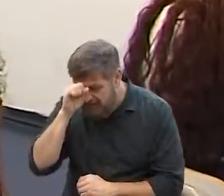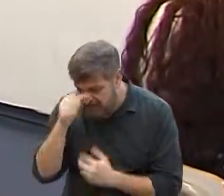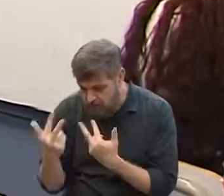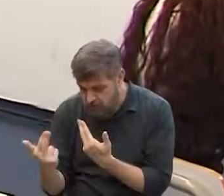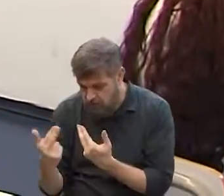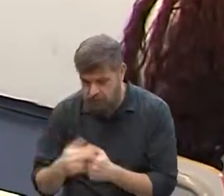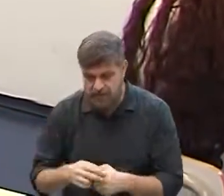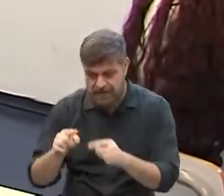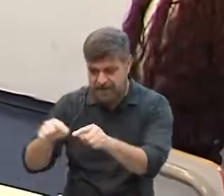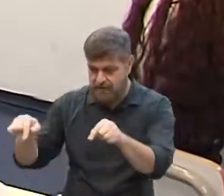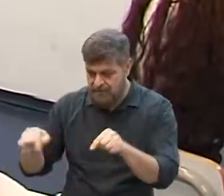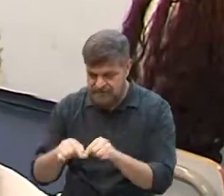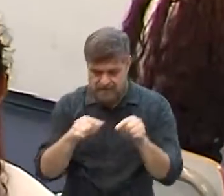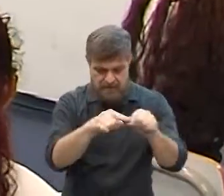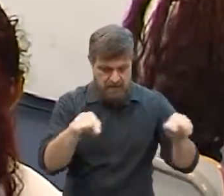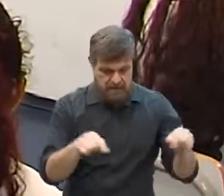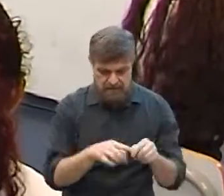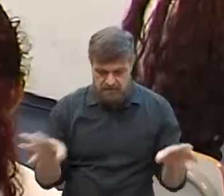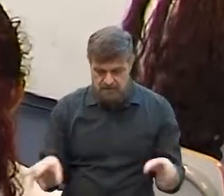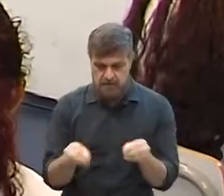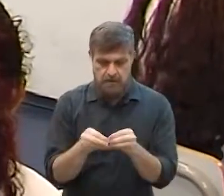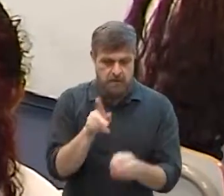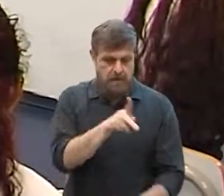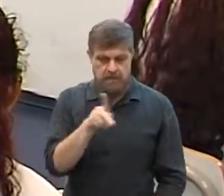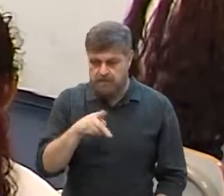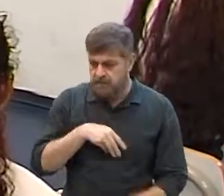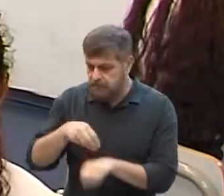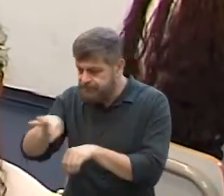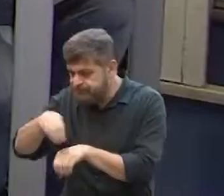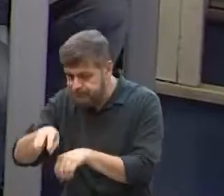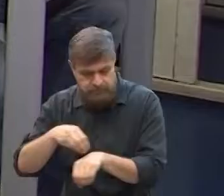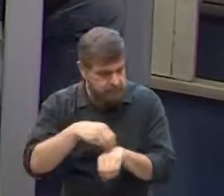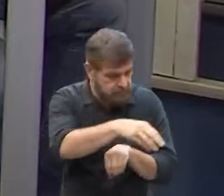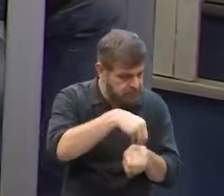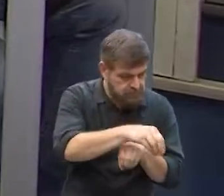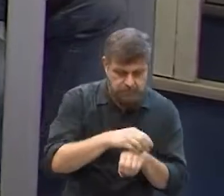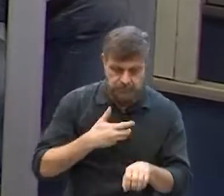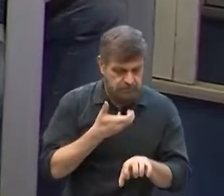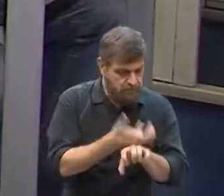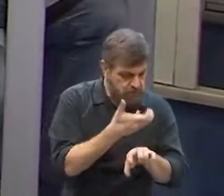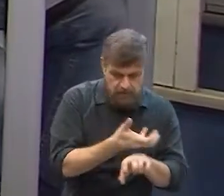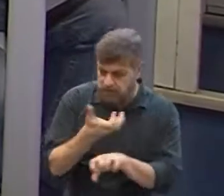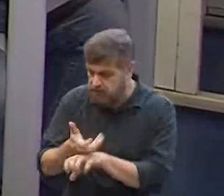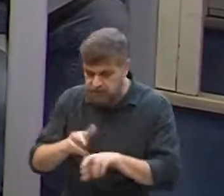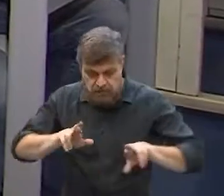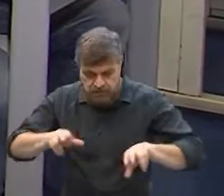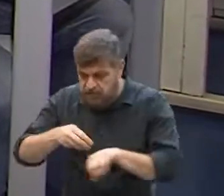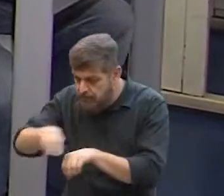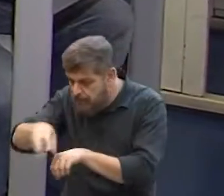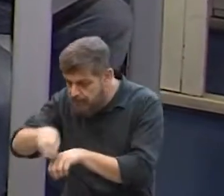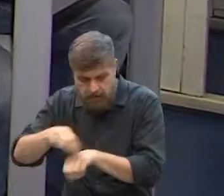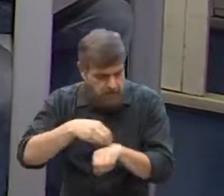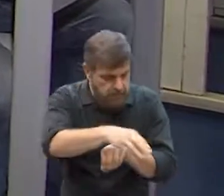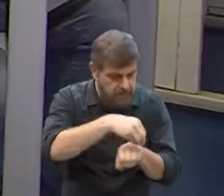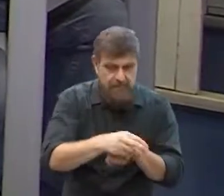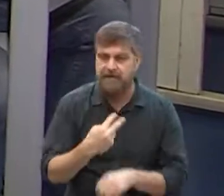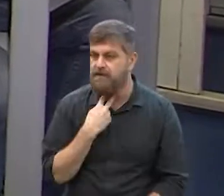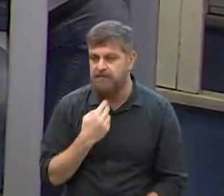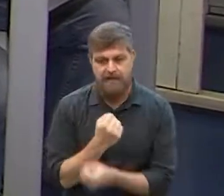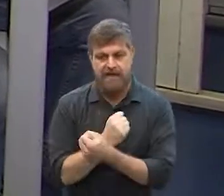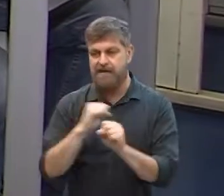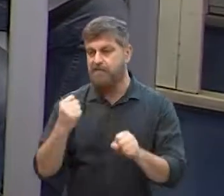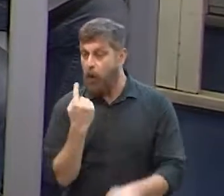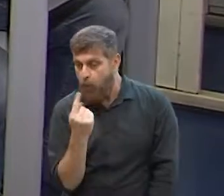imagine juntando pessoas diferentes, o professor tendo que passar uma matéria de certo tipo para alguns alunos, outra matéria para